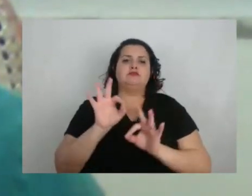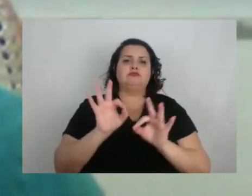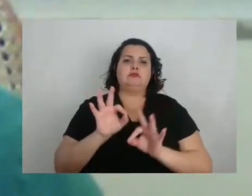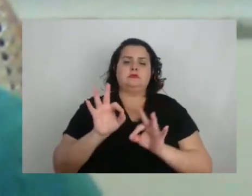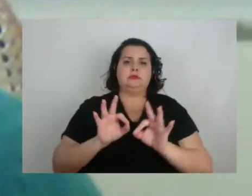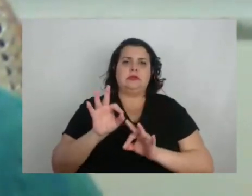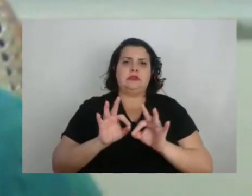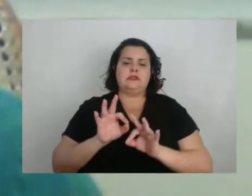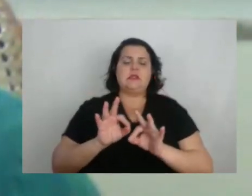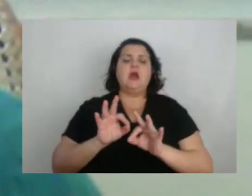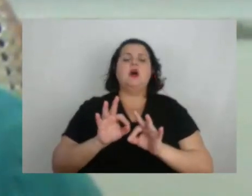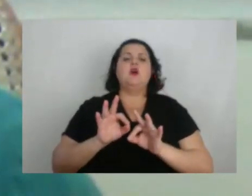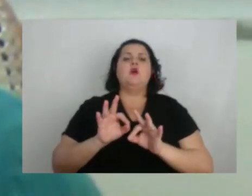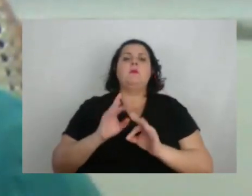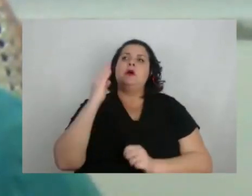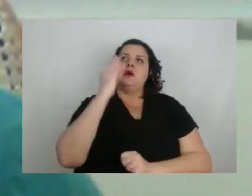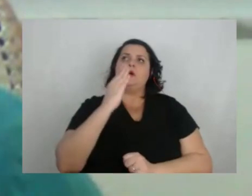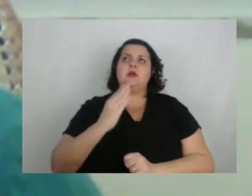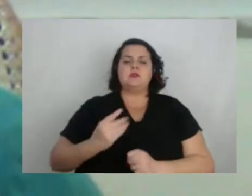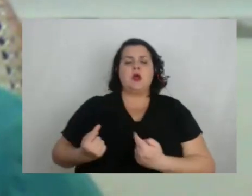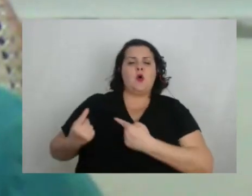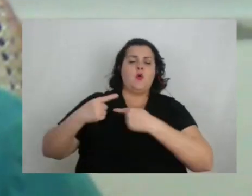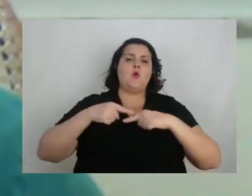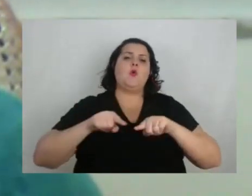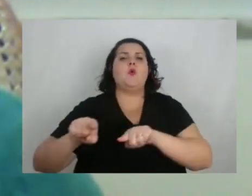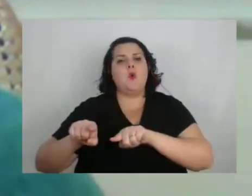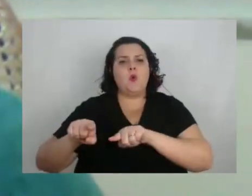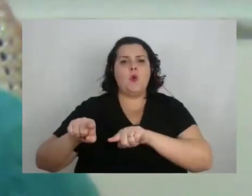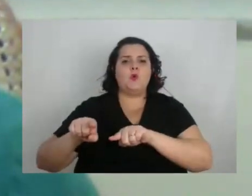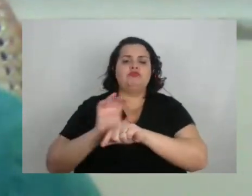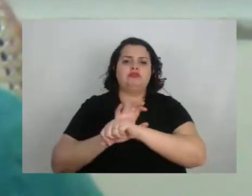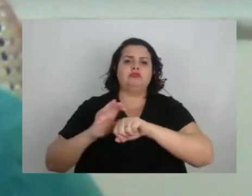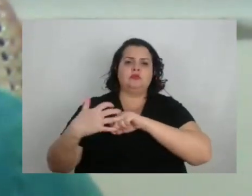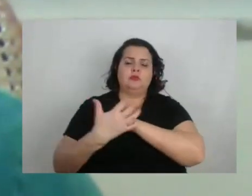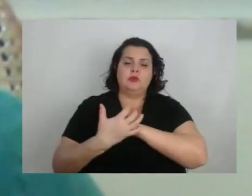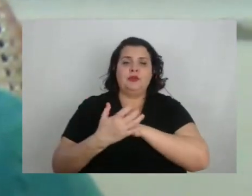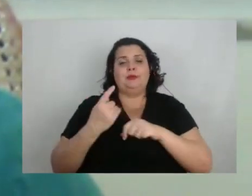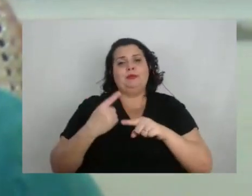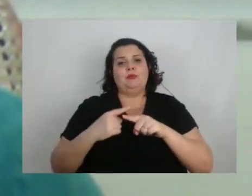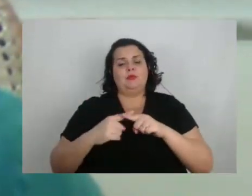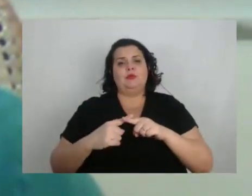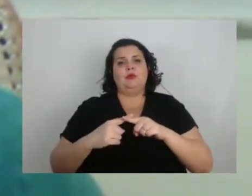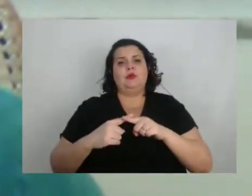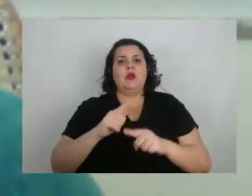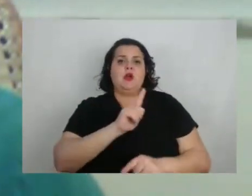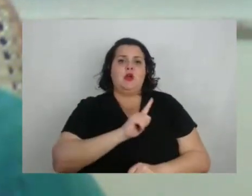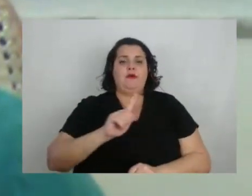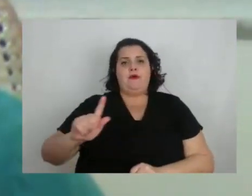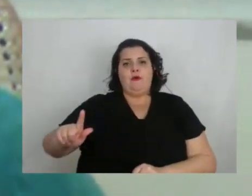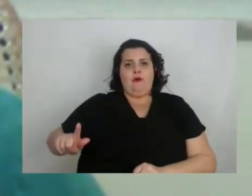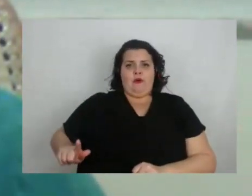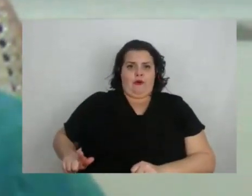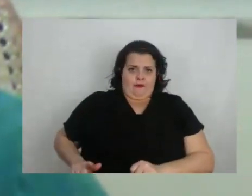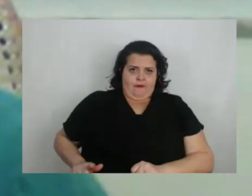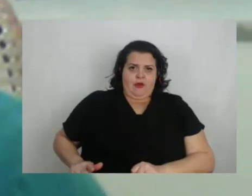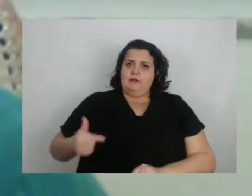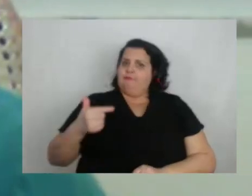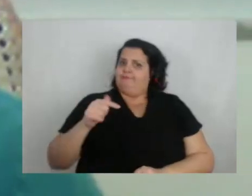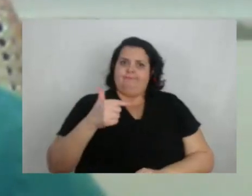Enfrentamento da pandemia Covid-19, já que o governo federal não tem exercitado a sua